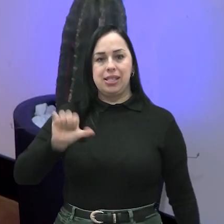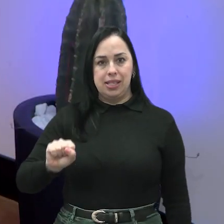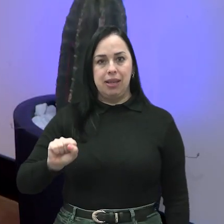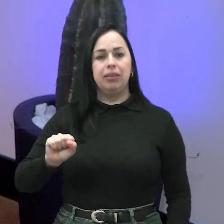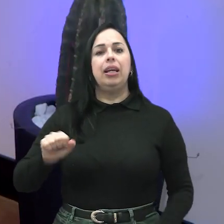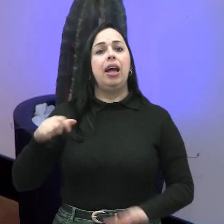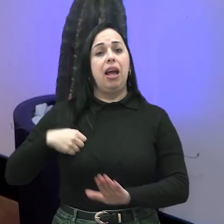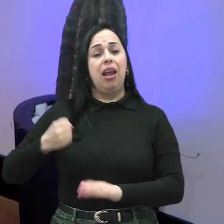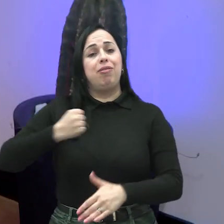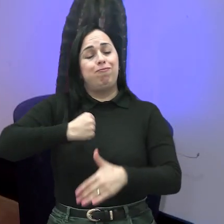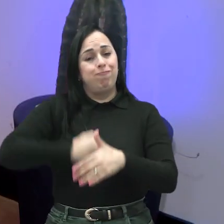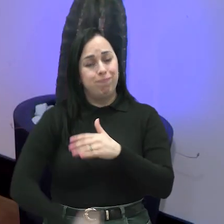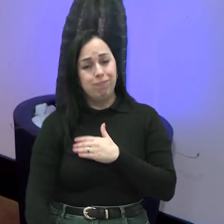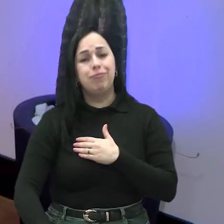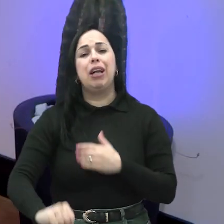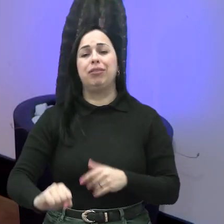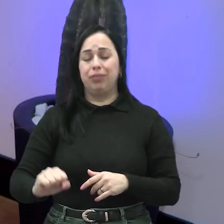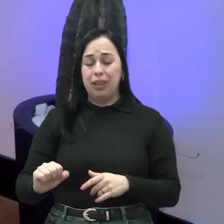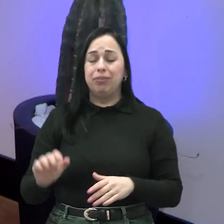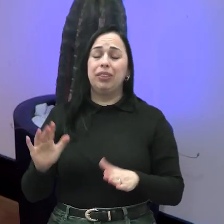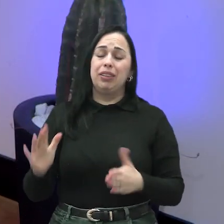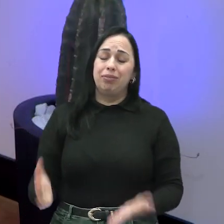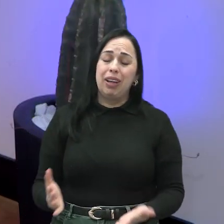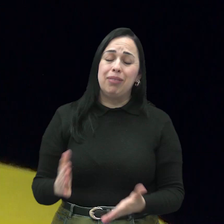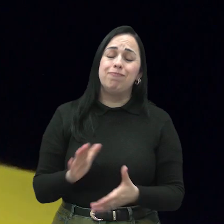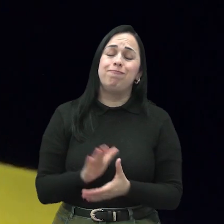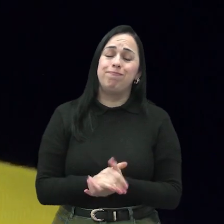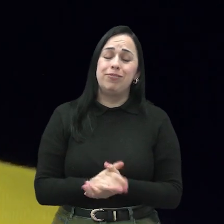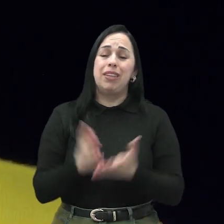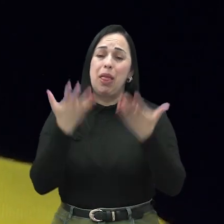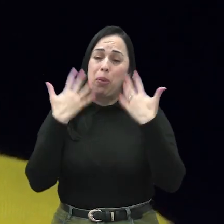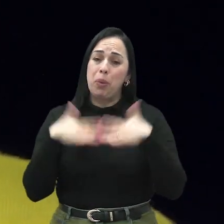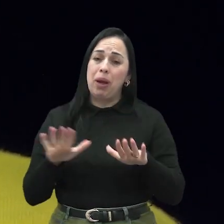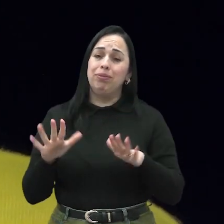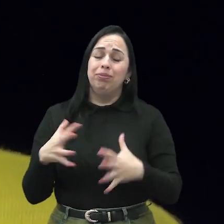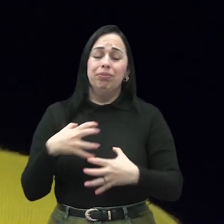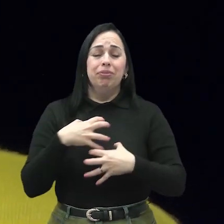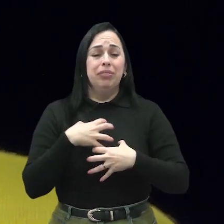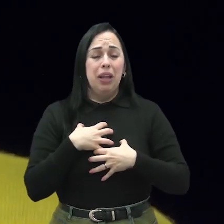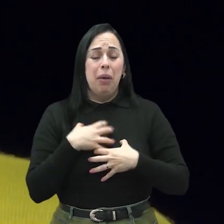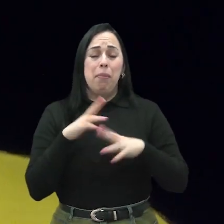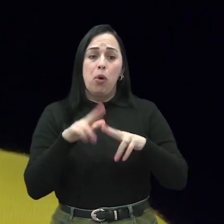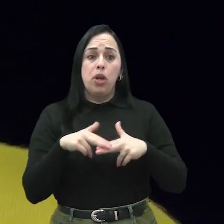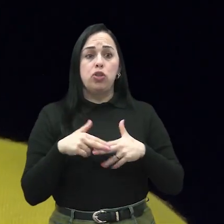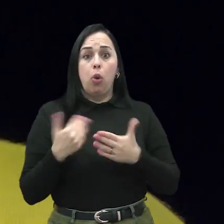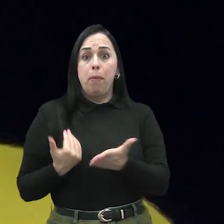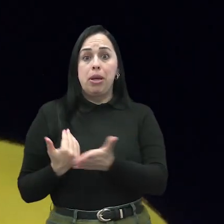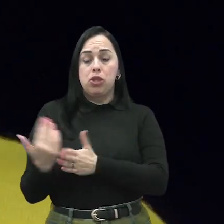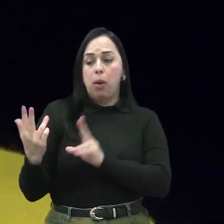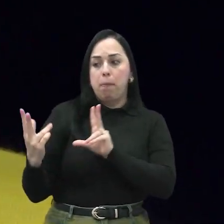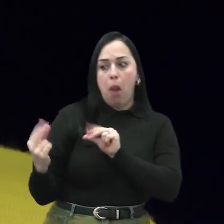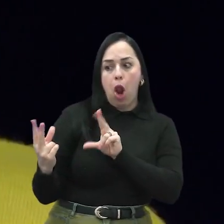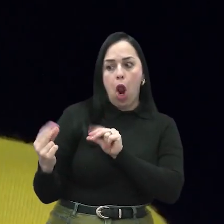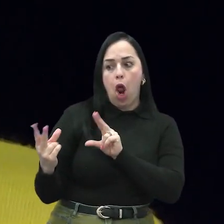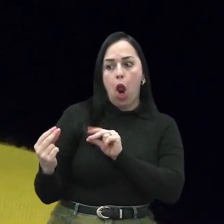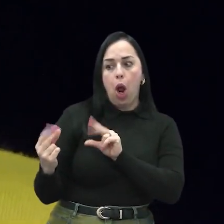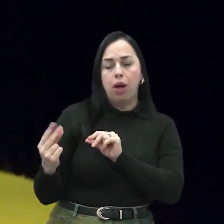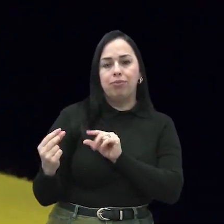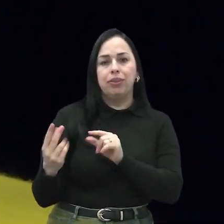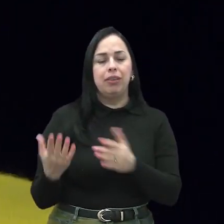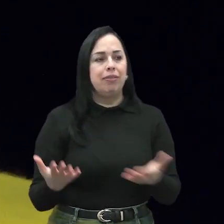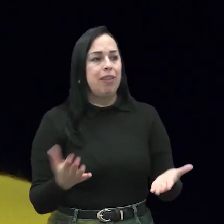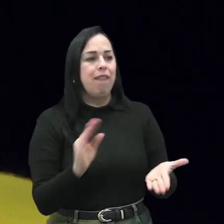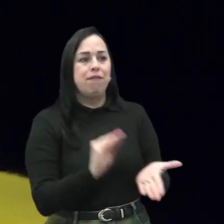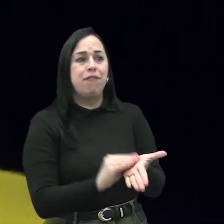Márcia, viveu 2 perdas gestacionais. O impacto da situação motivou o debate sobre a falta